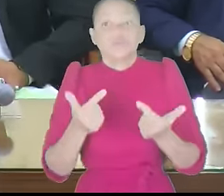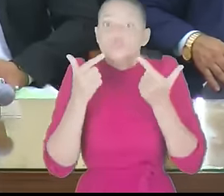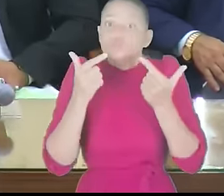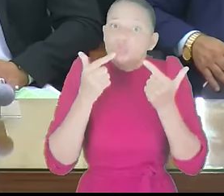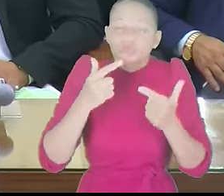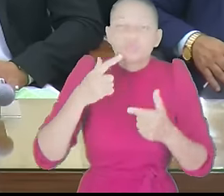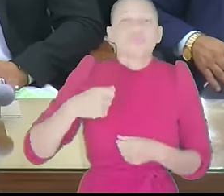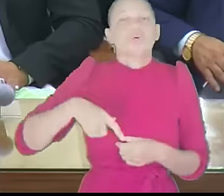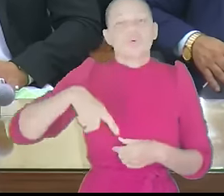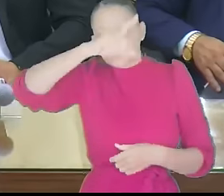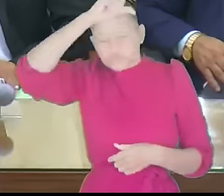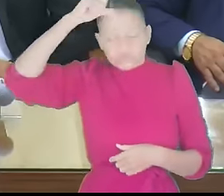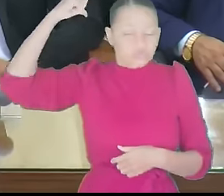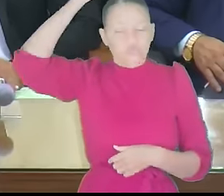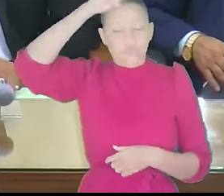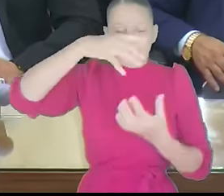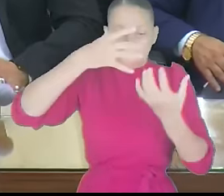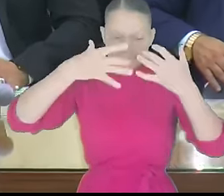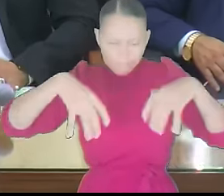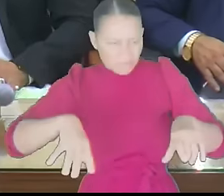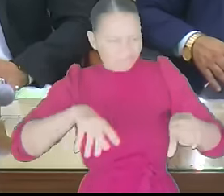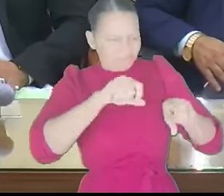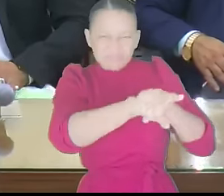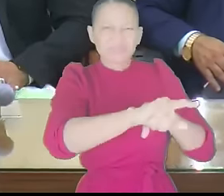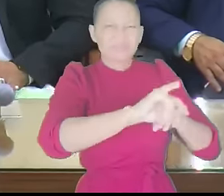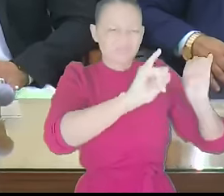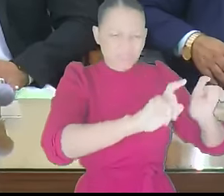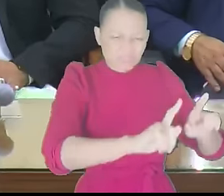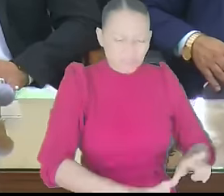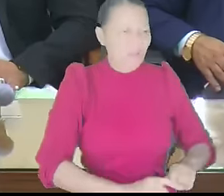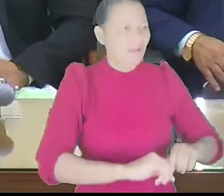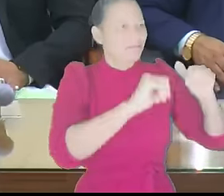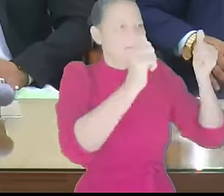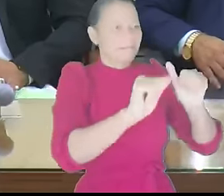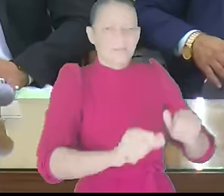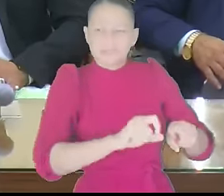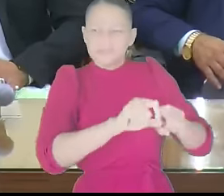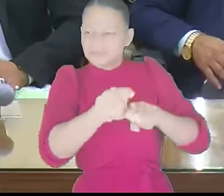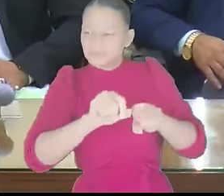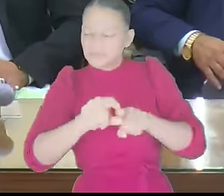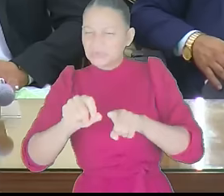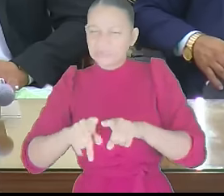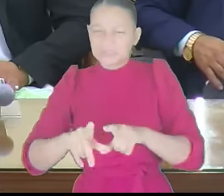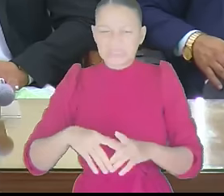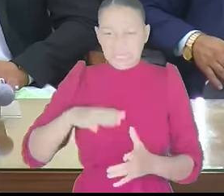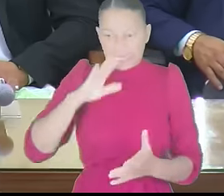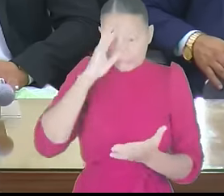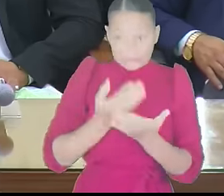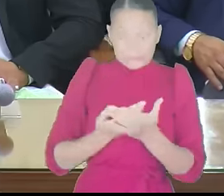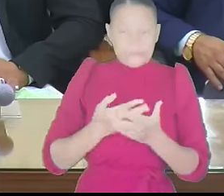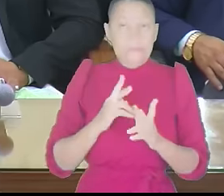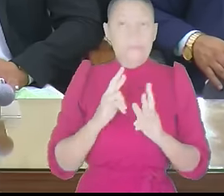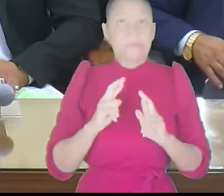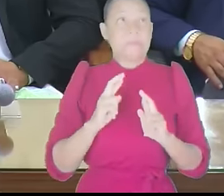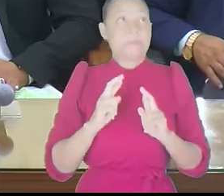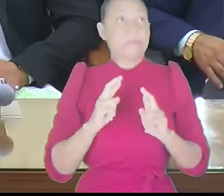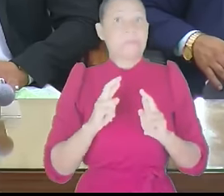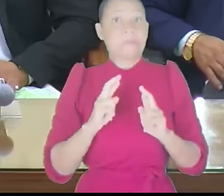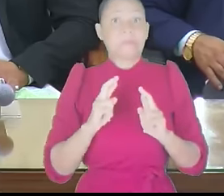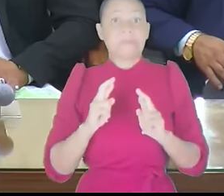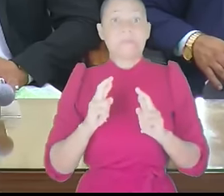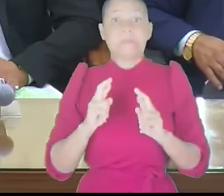Bíblia de volta, afugentou Jezabel, afugentou os ídolos, afugentou a superstição. Mas Jesus disse: tem nome de